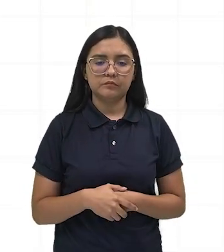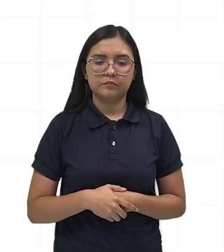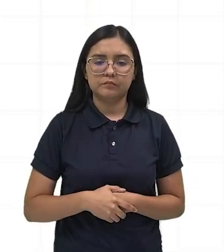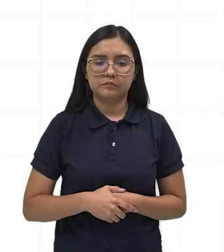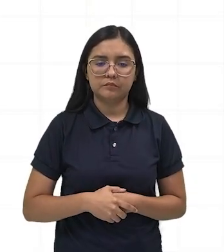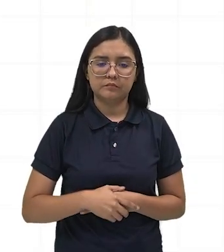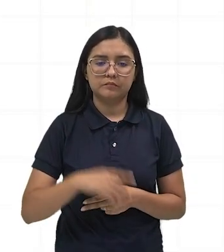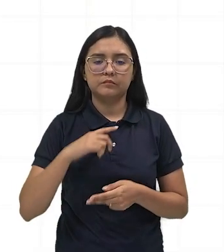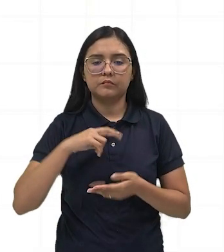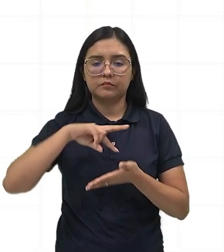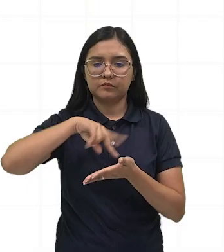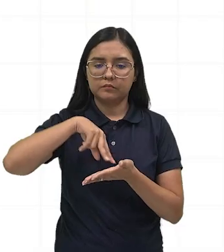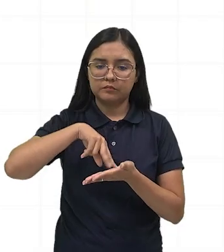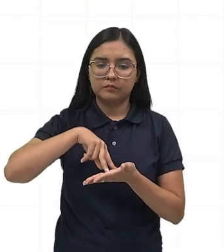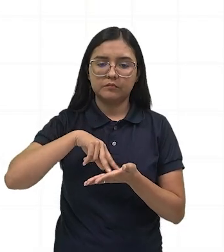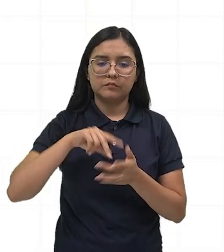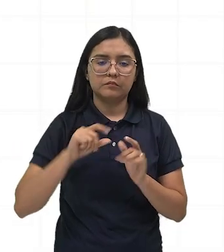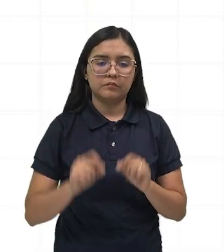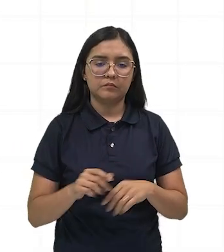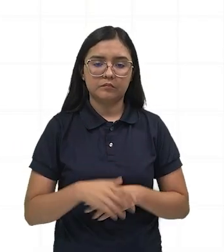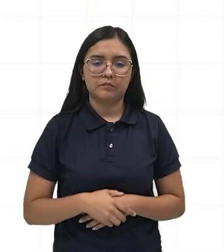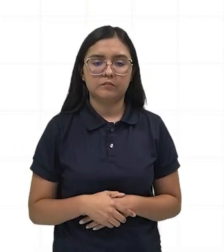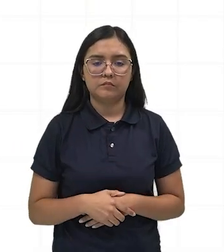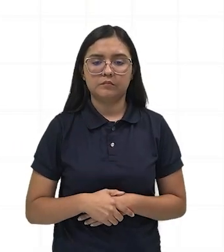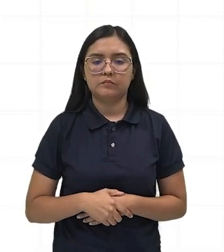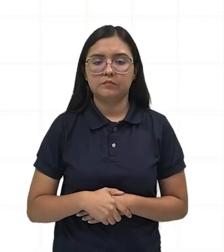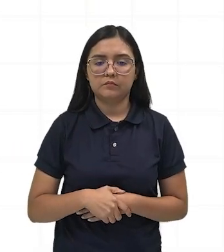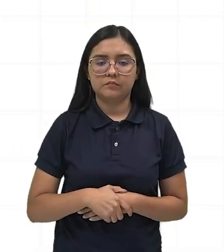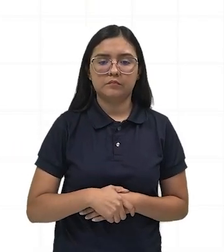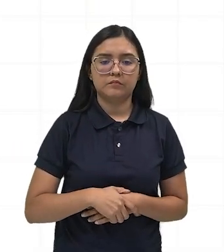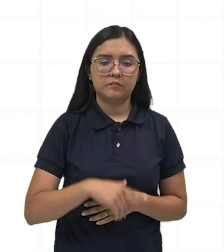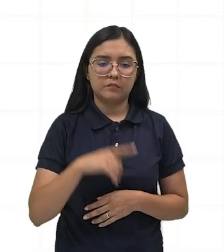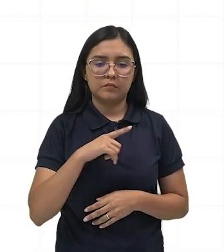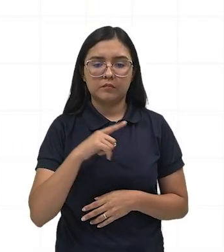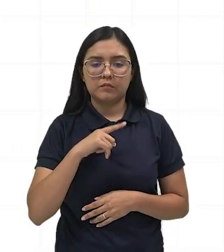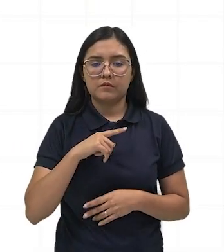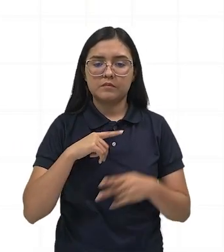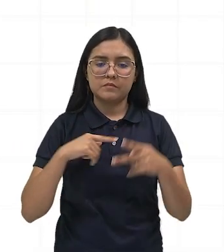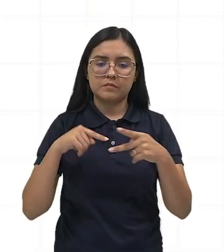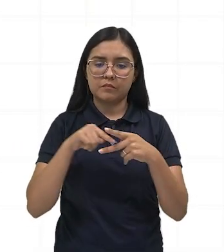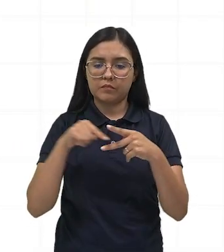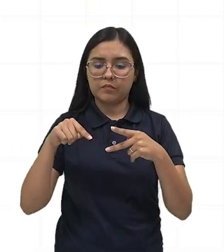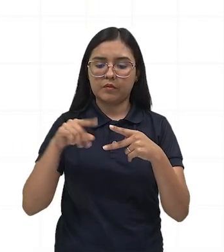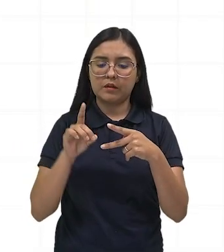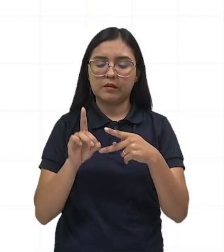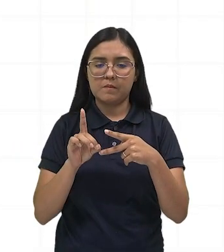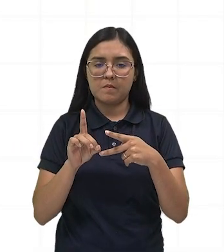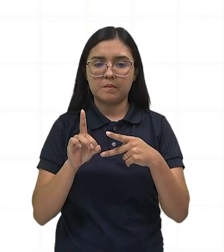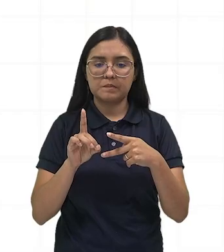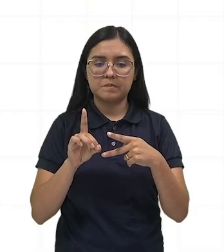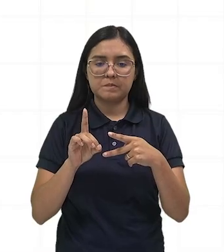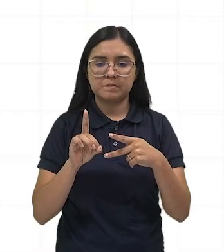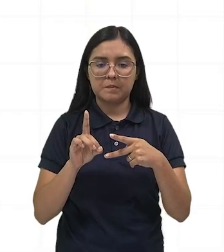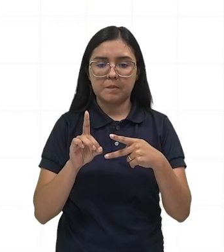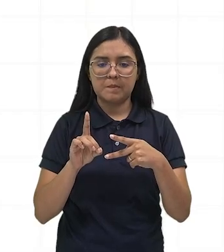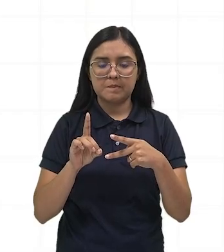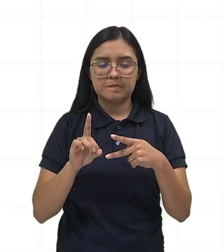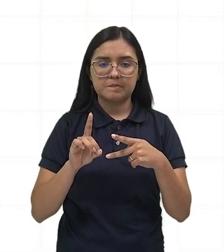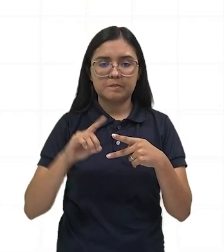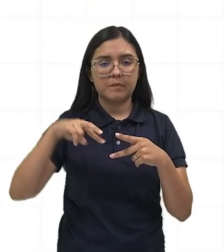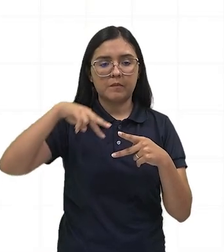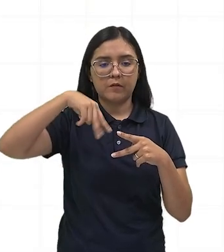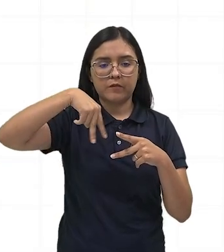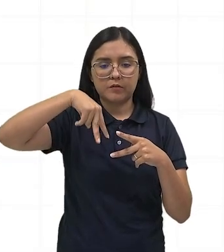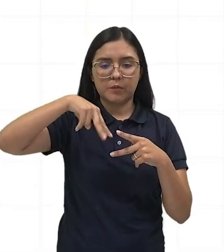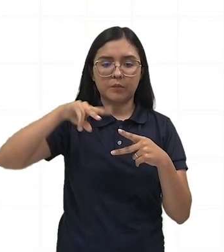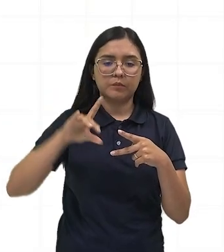mesma abertura que se cortam em D. Então, a gente marca aqui, ó, bota aqui a ponta do